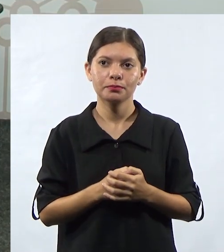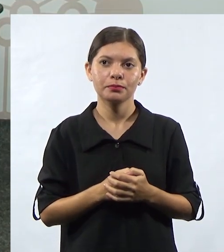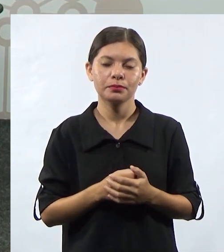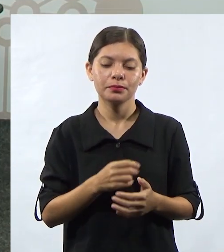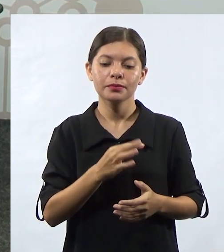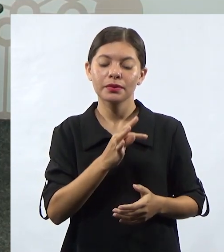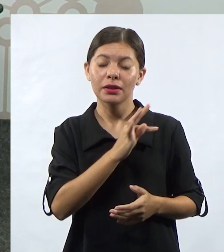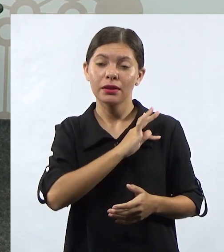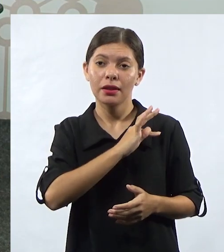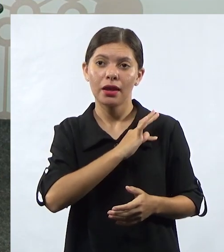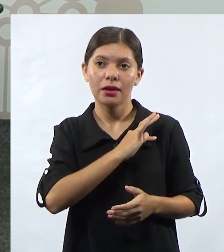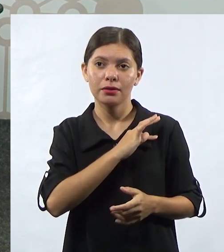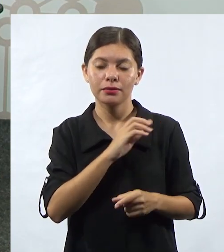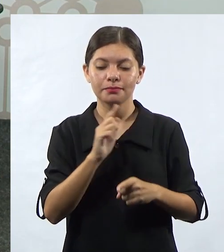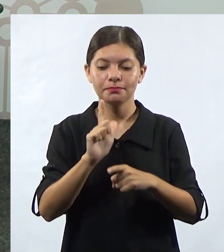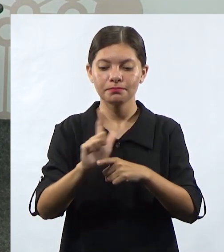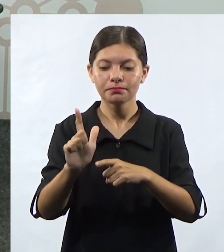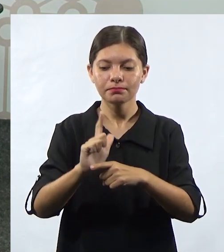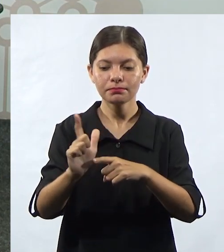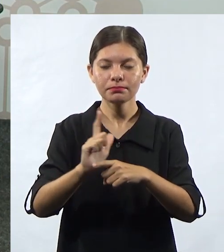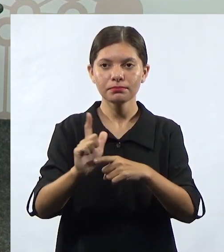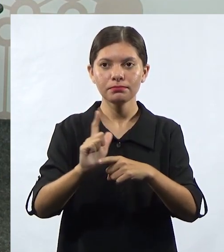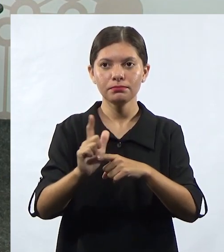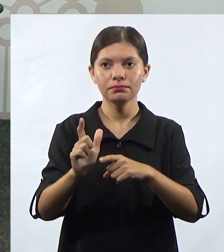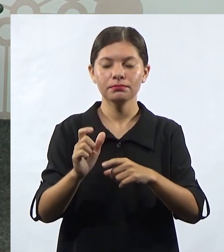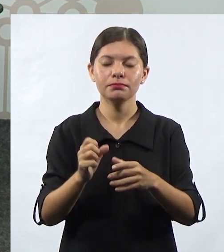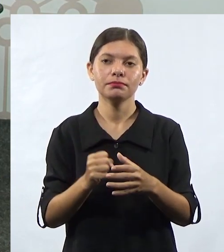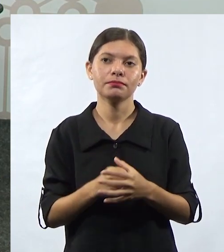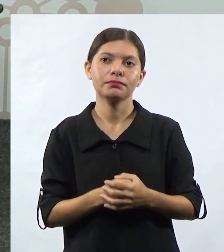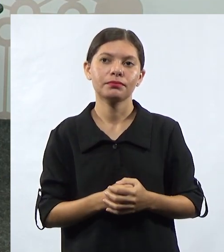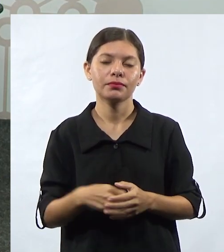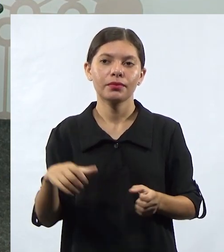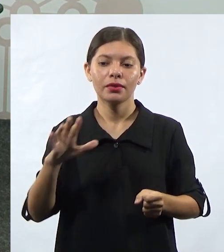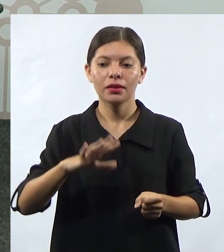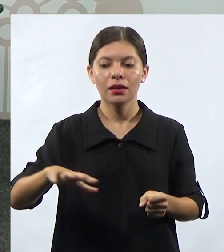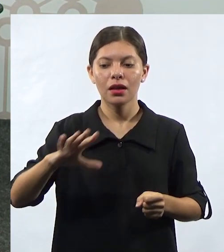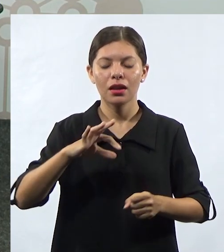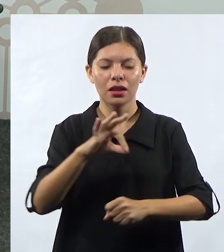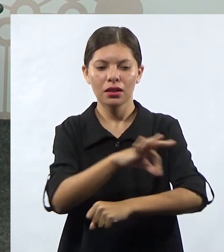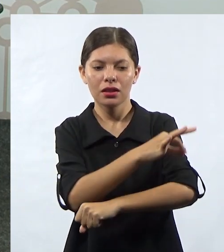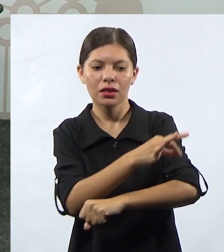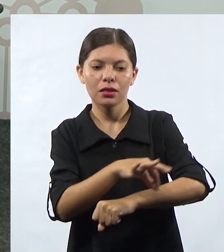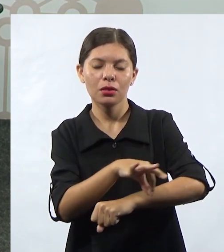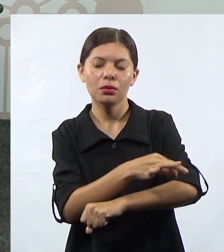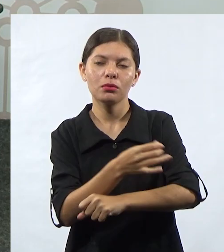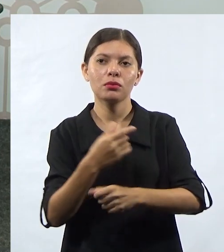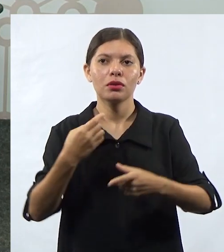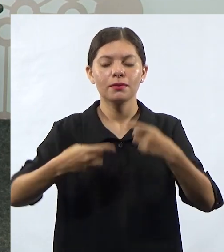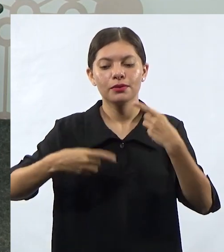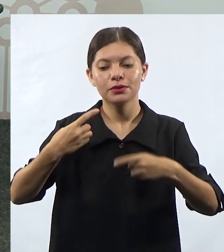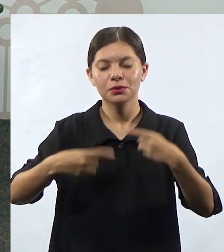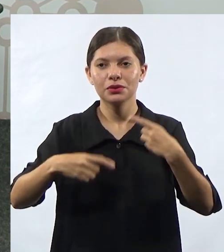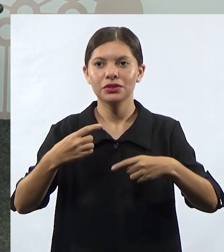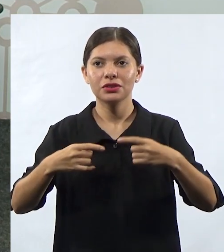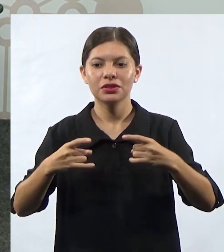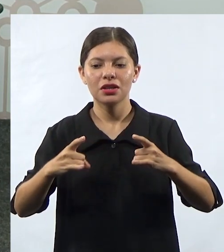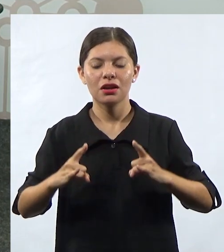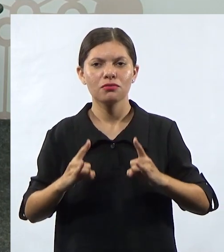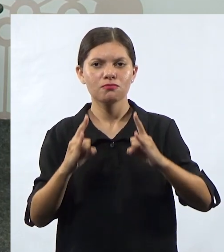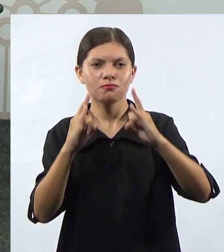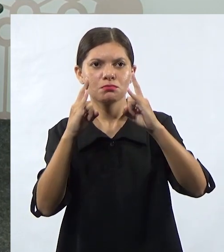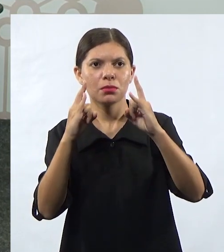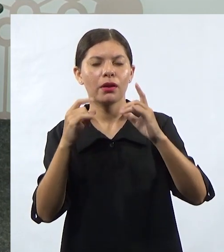né, gestor, ou da área de engenharia, ou da área de arquitetura, porque vão discutir a infraestrutura da